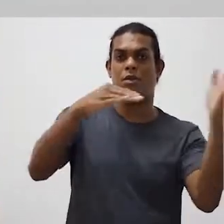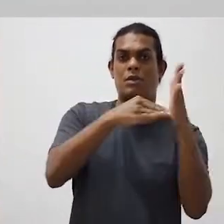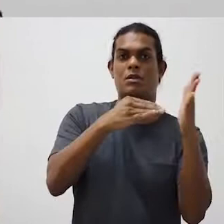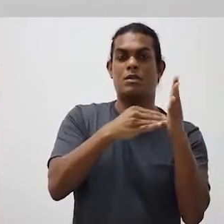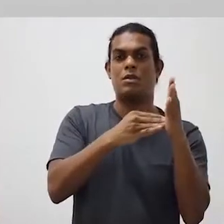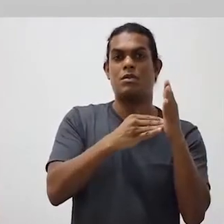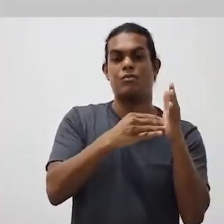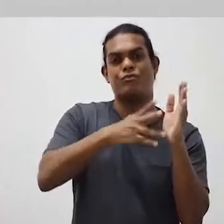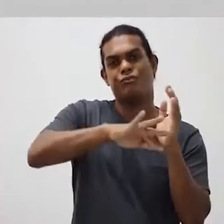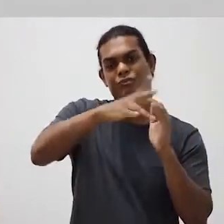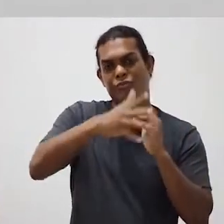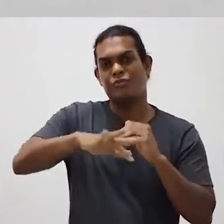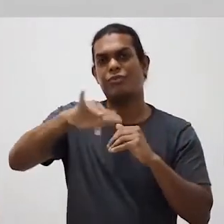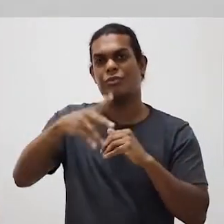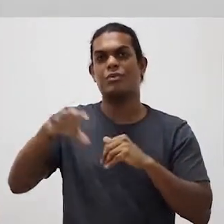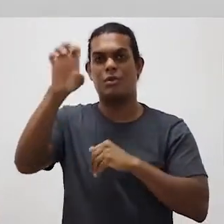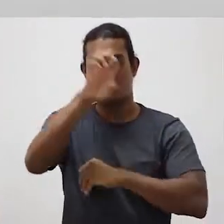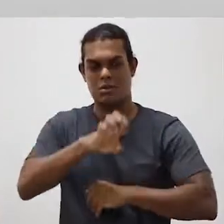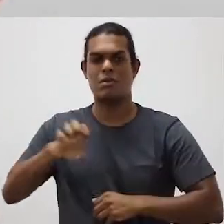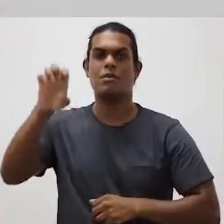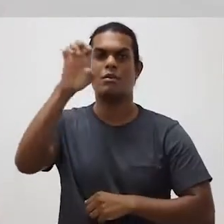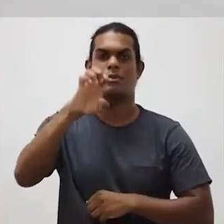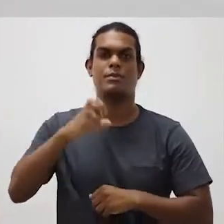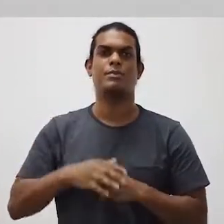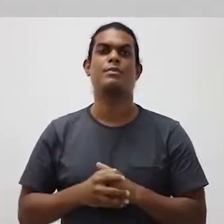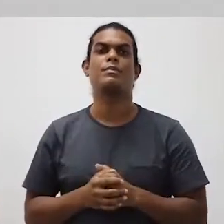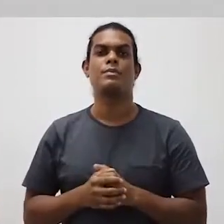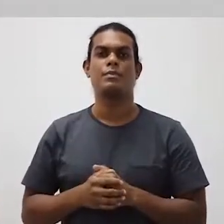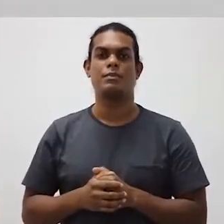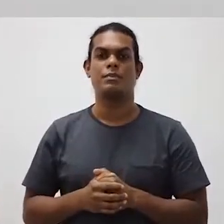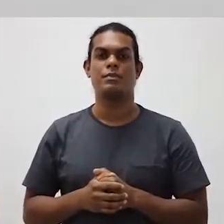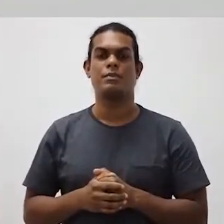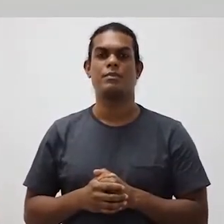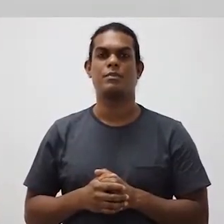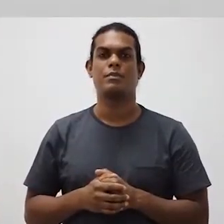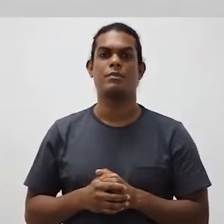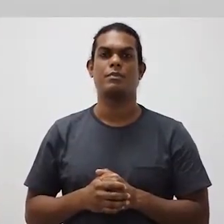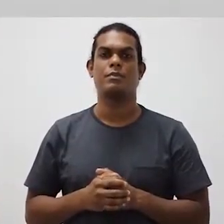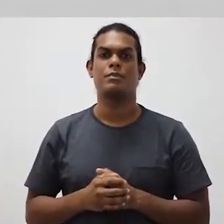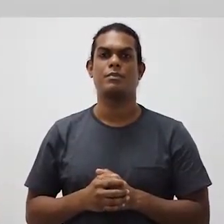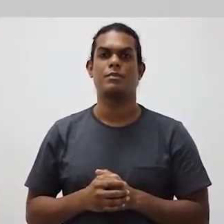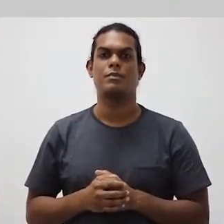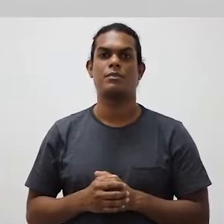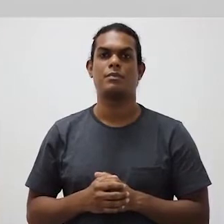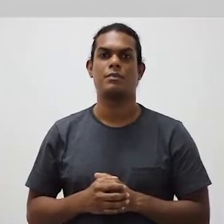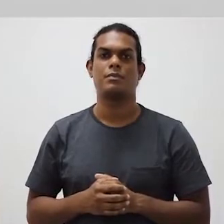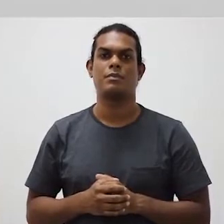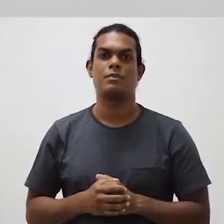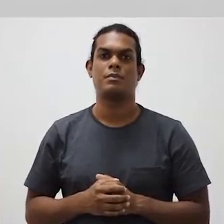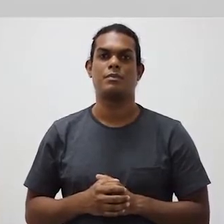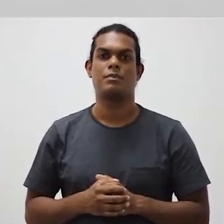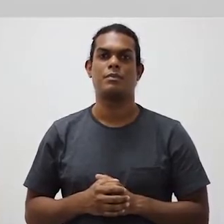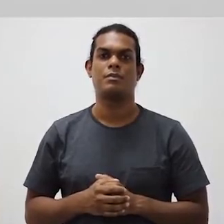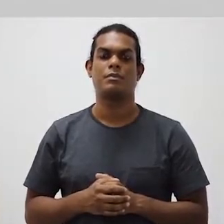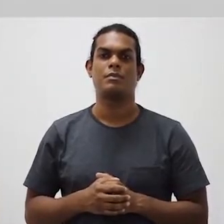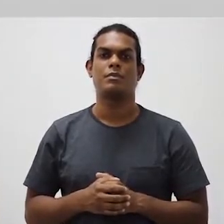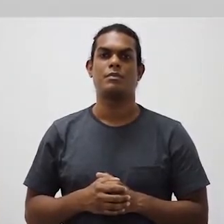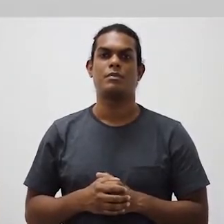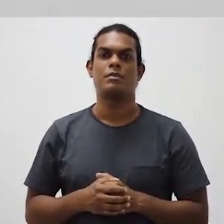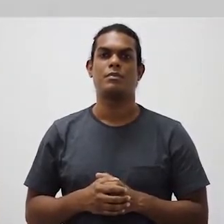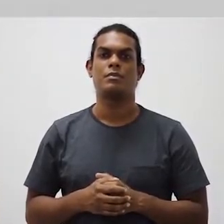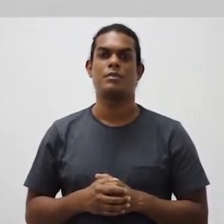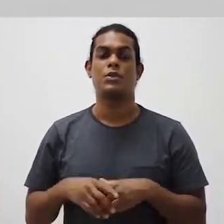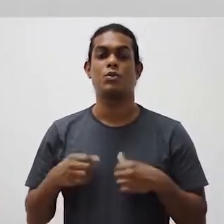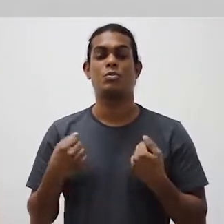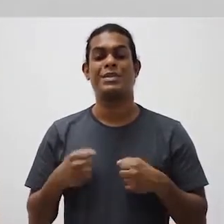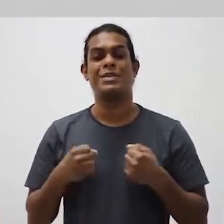ali o Mediterrâneo e chegando na Europa. É um dos caminhos muito utilizados. Então, o que a gente deve ter